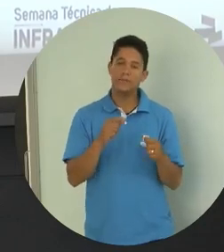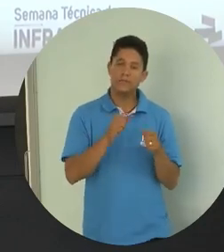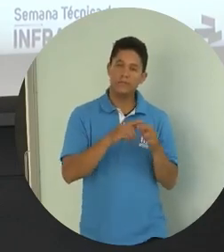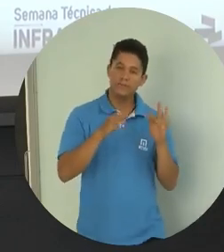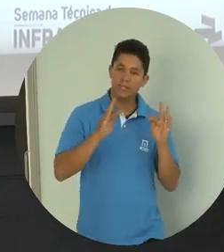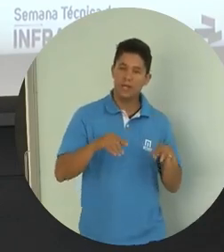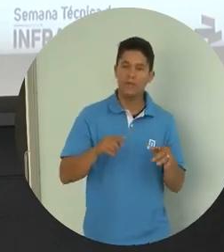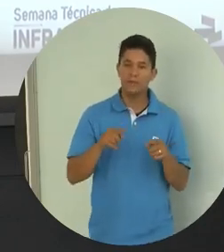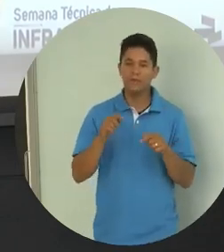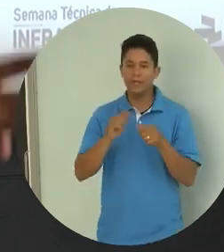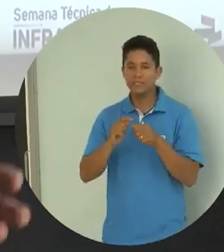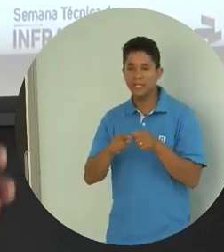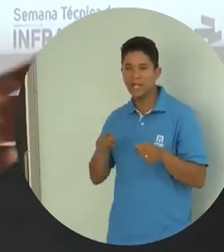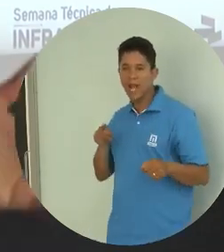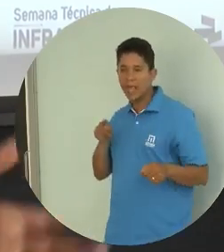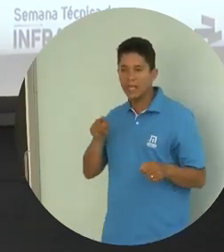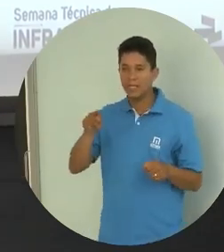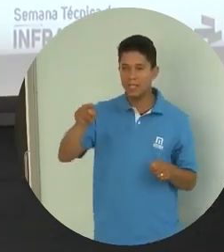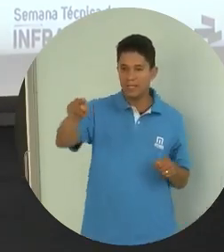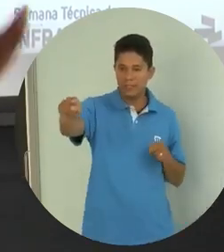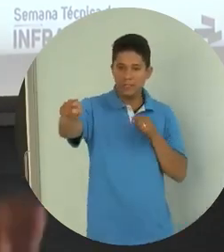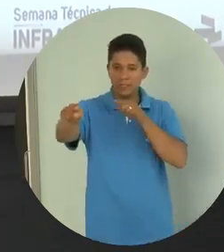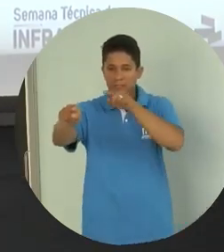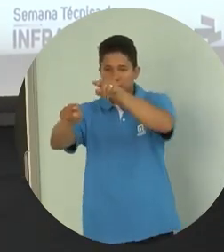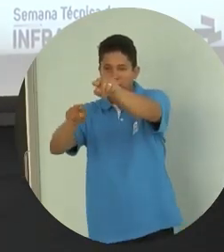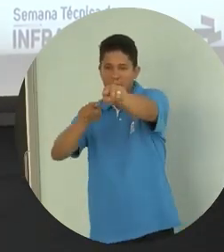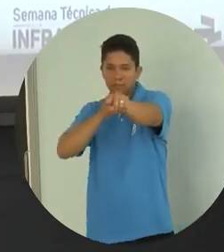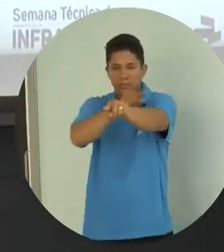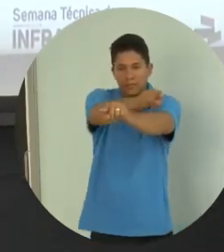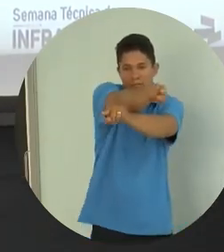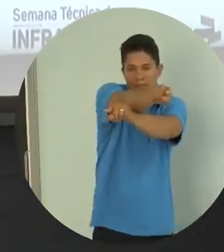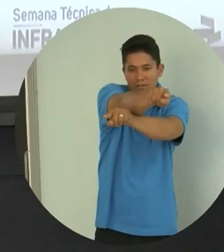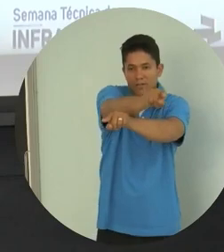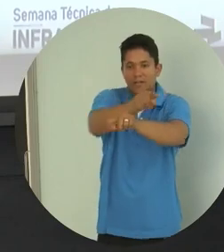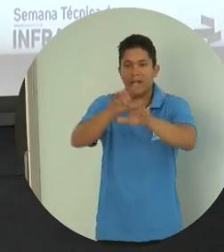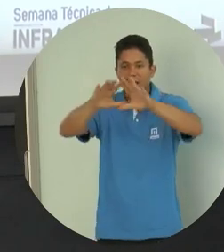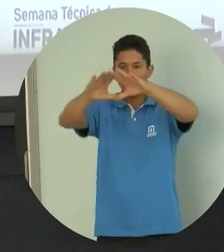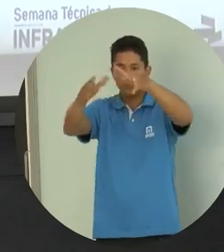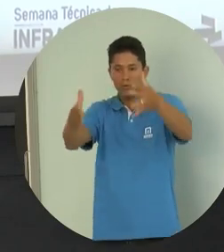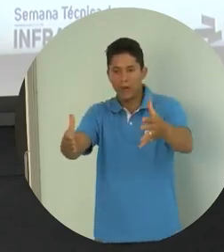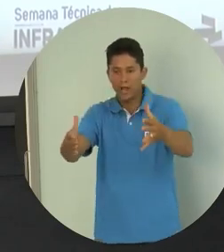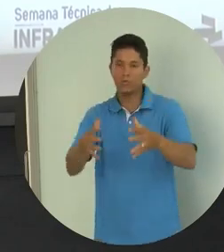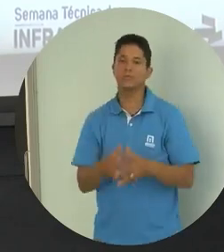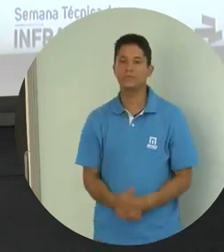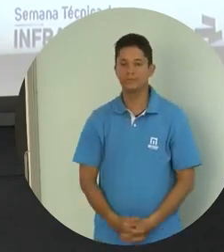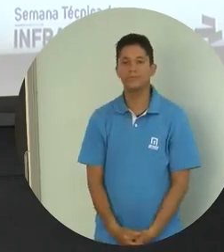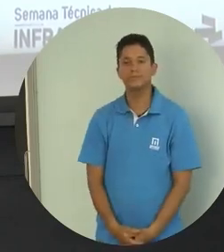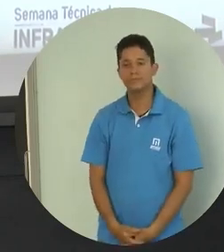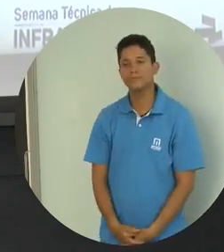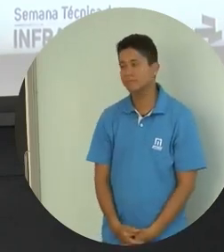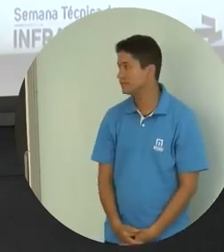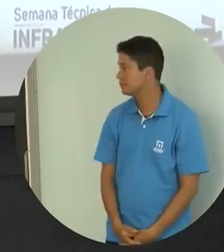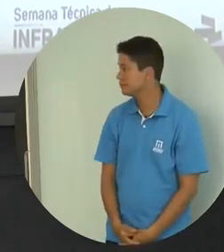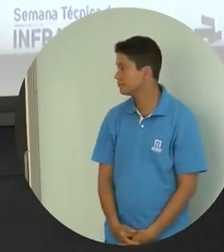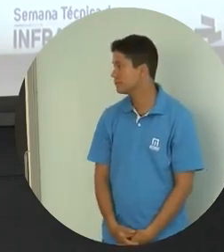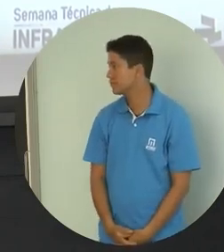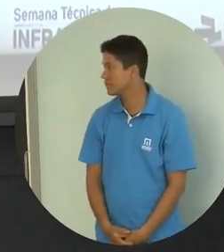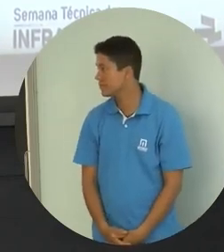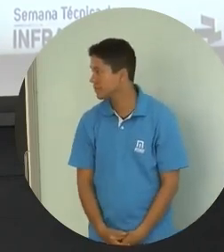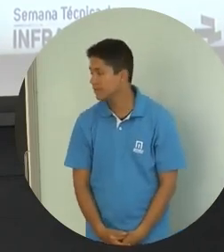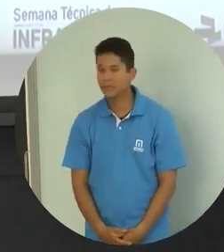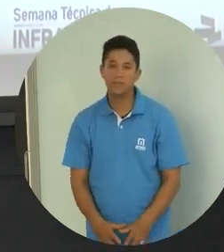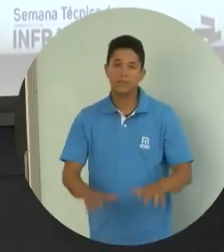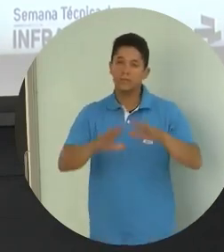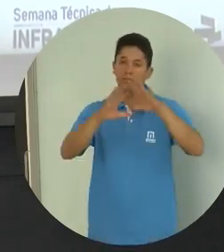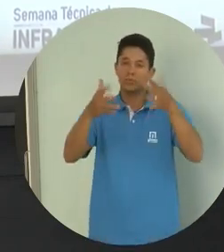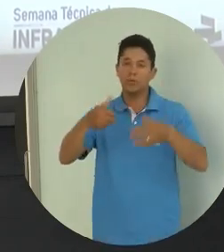linhas de injeções para posterior escavação e construção do túnel ármico. Tá? E aí, né, túnel